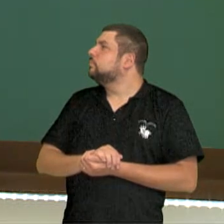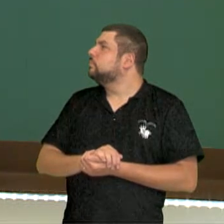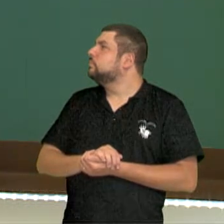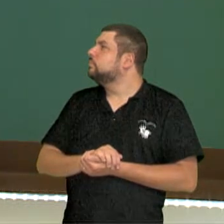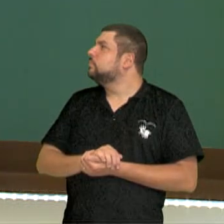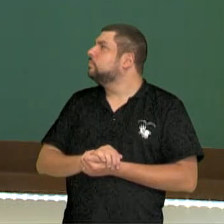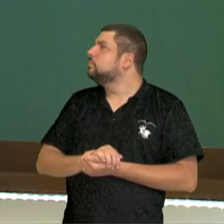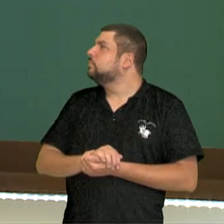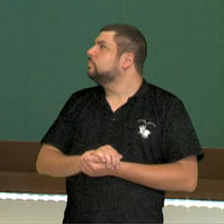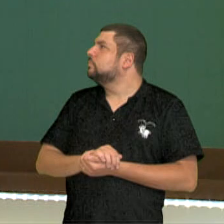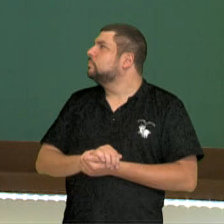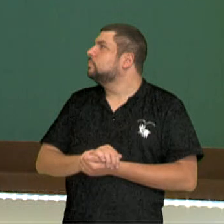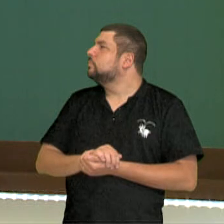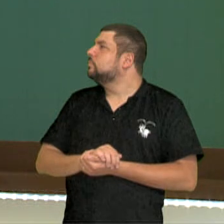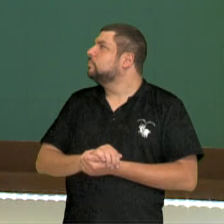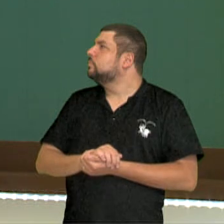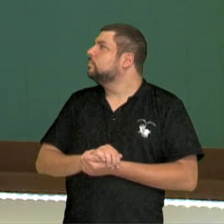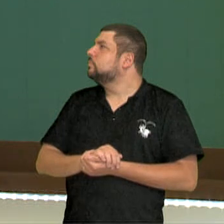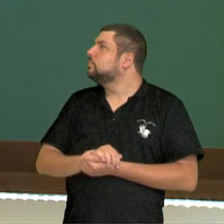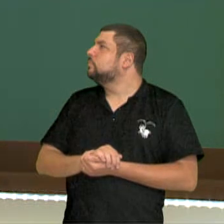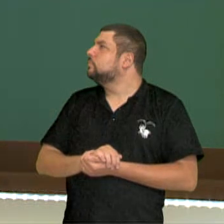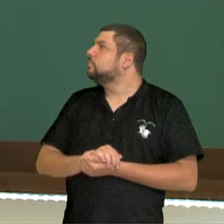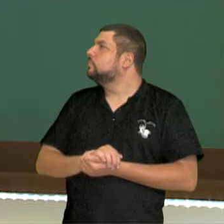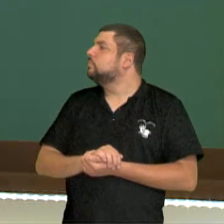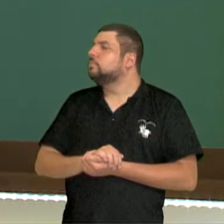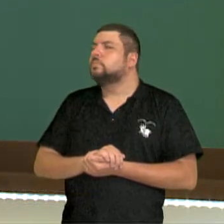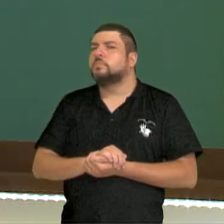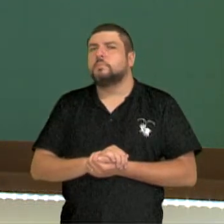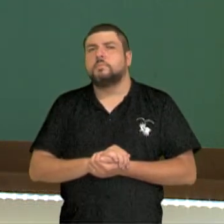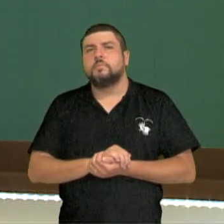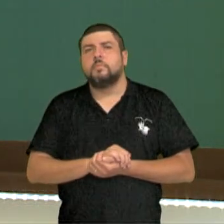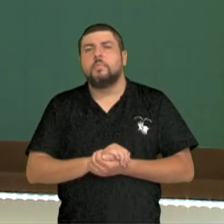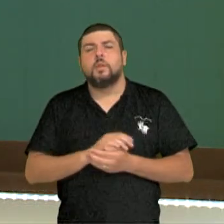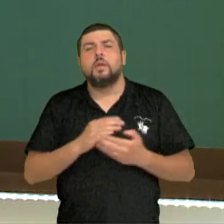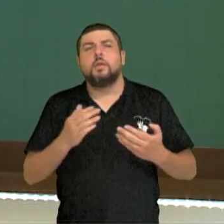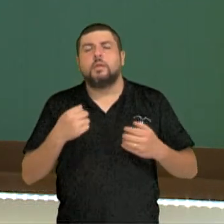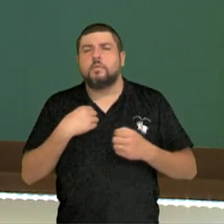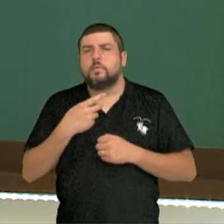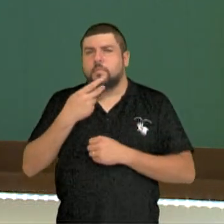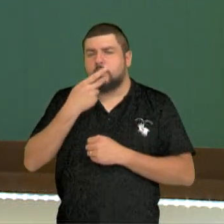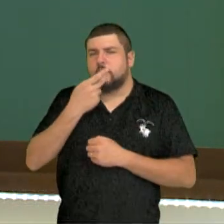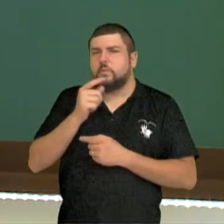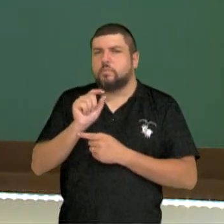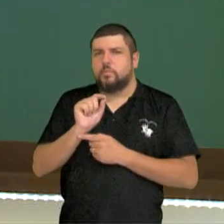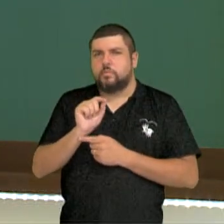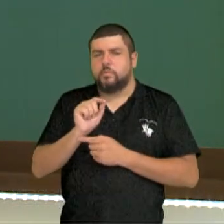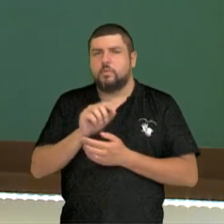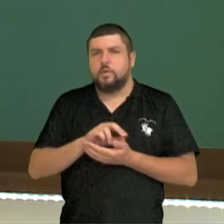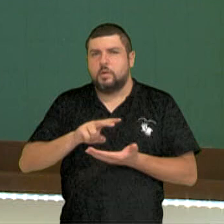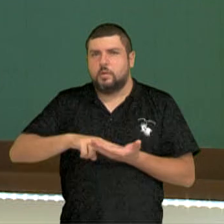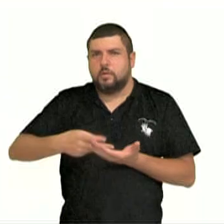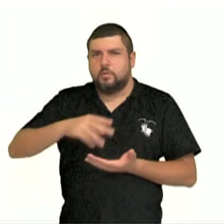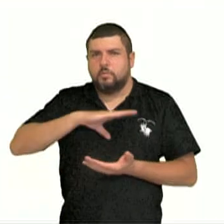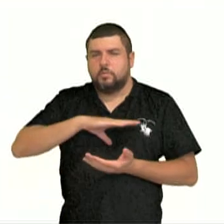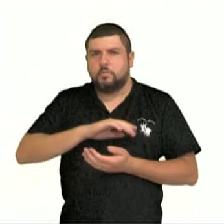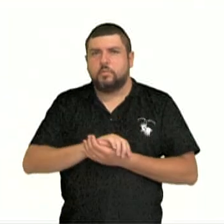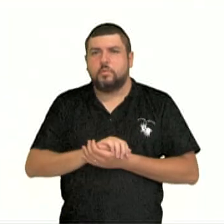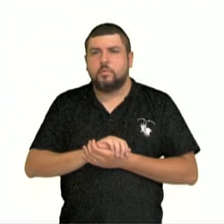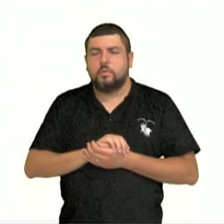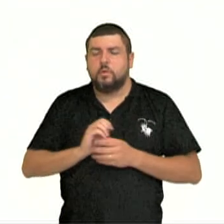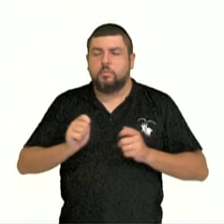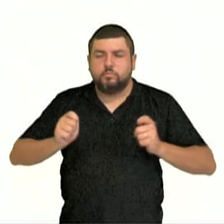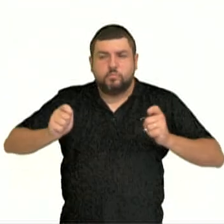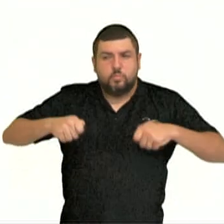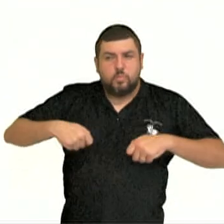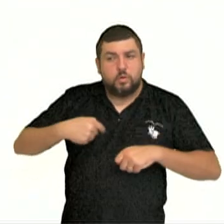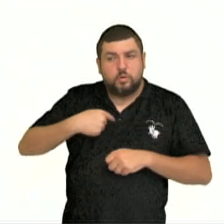I saw a light come on. Então ele está dizendo assim, eu posso estar errado, eu